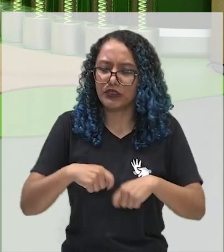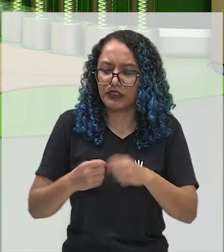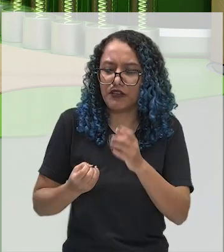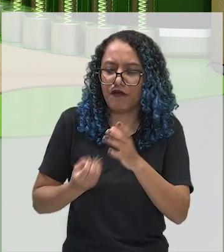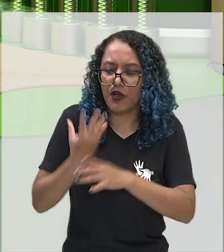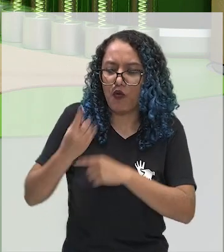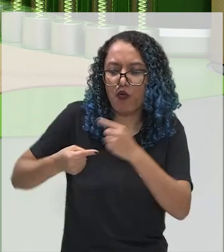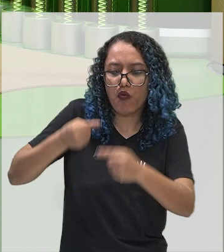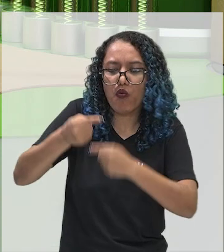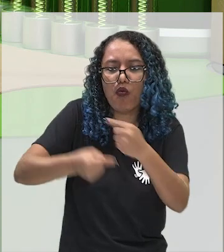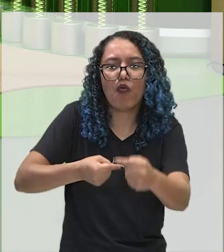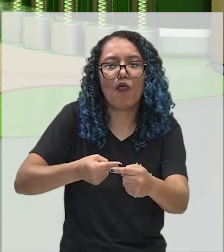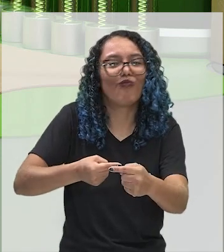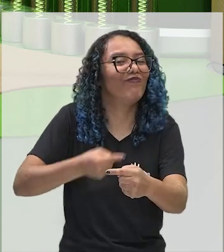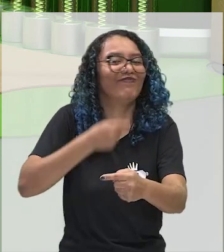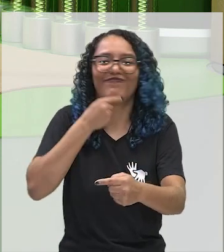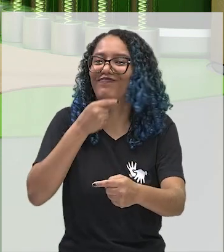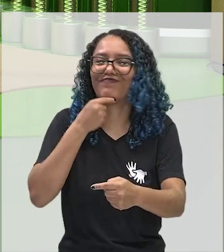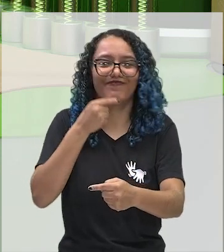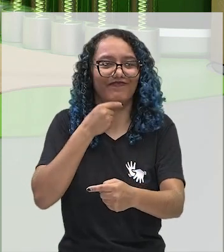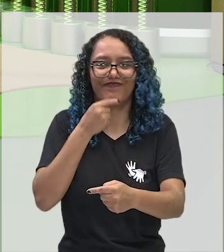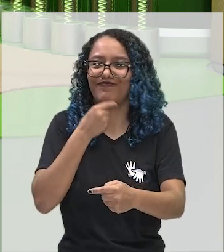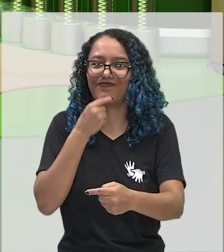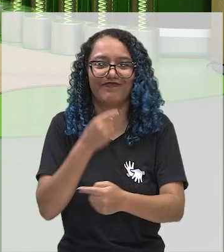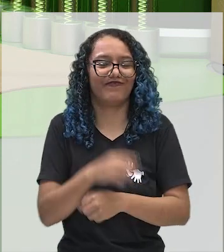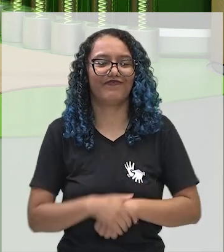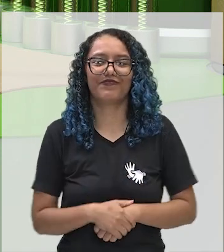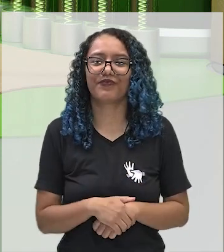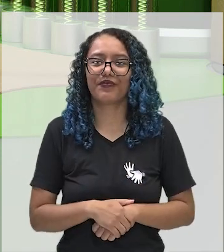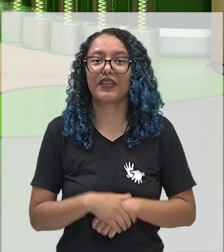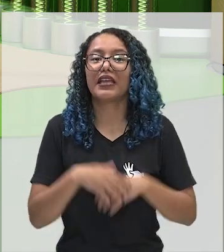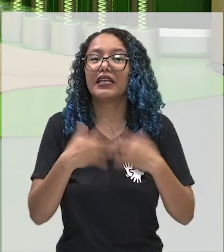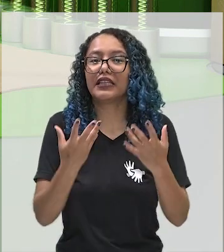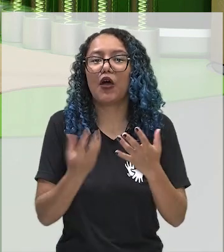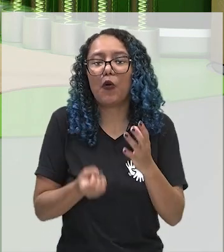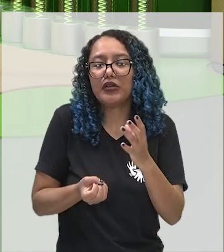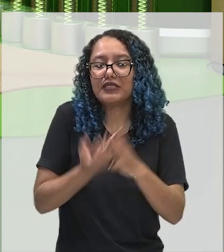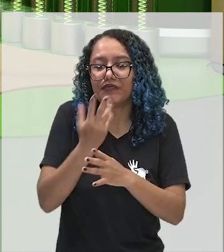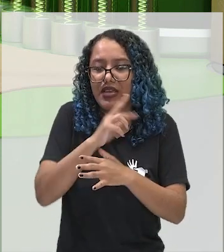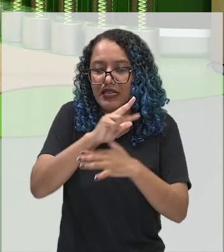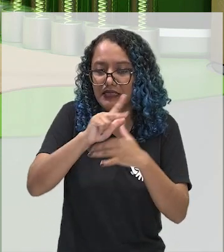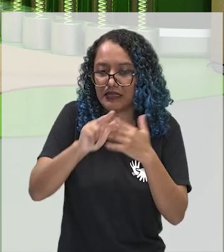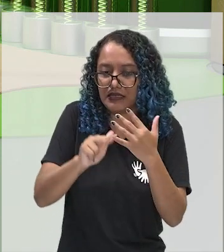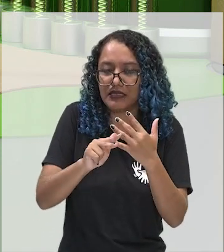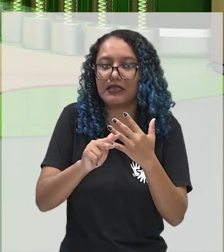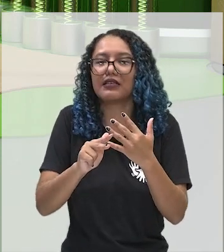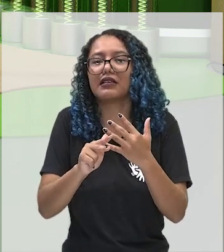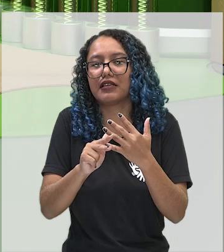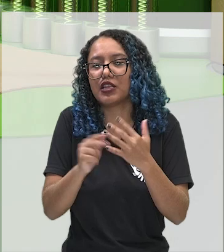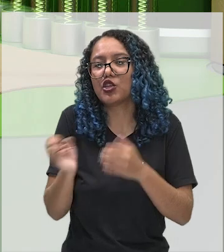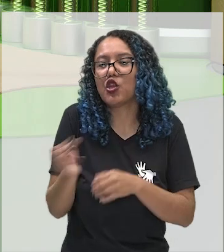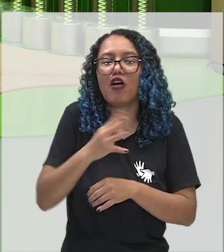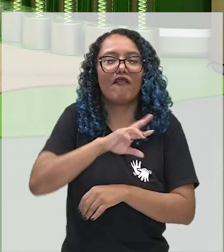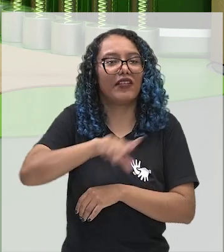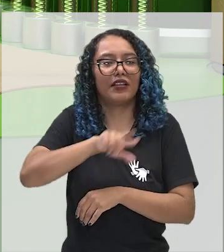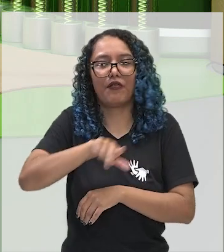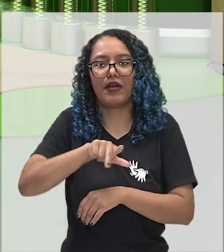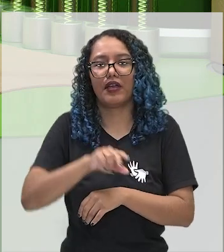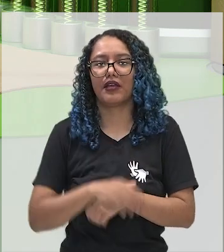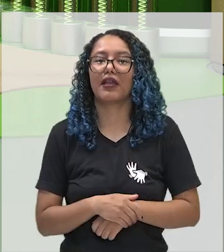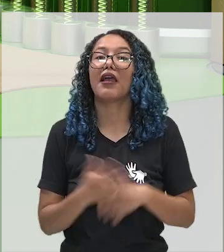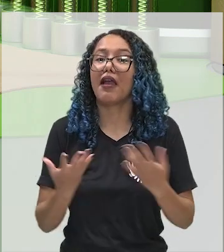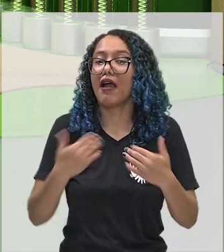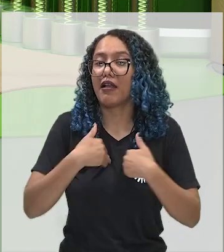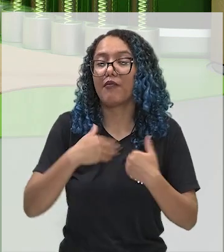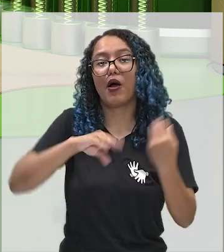ser fértil? Não. Então, a gente não tem aí o caso de uma espécie nova. A gente tem aí um animal que é chamado